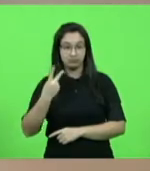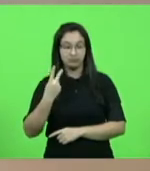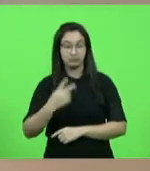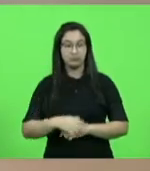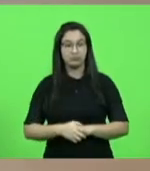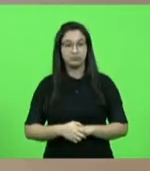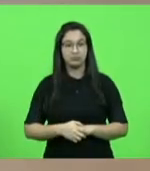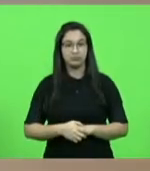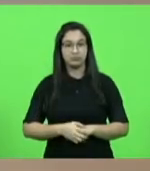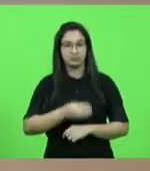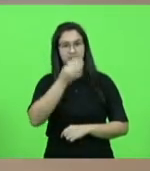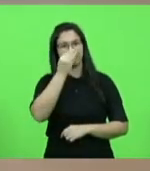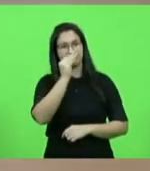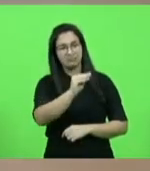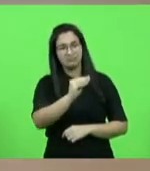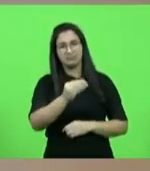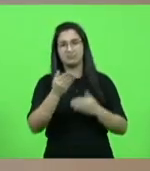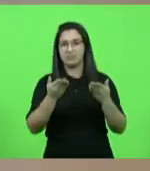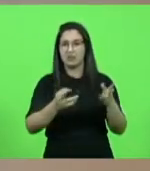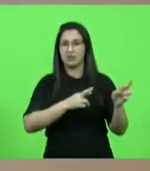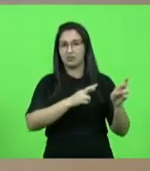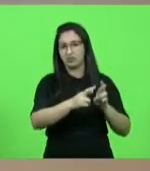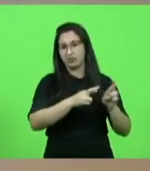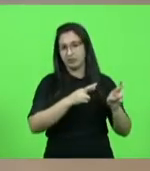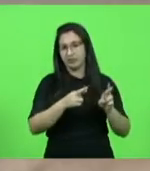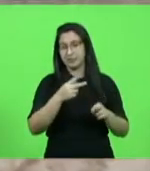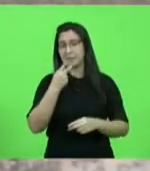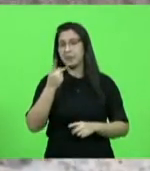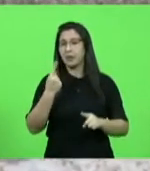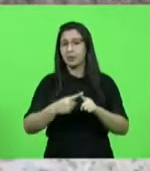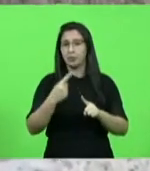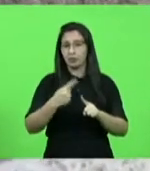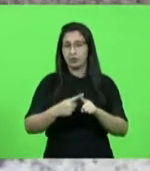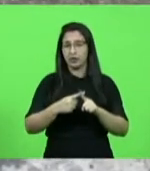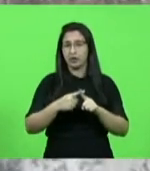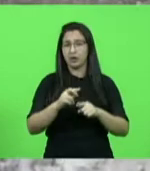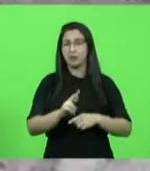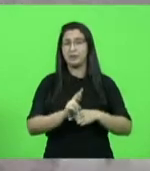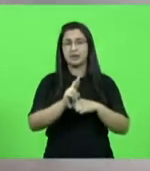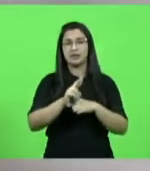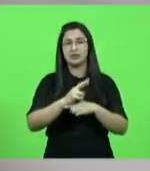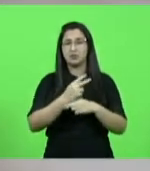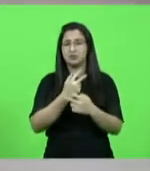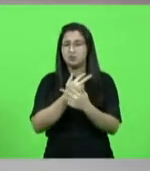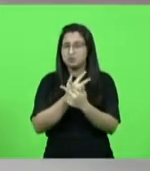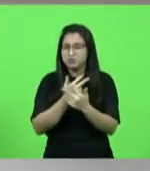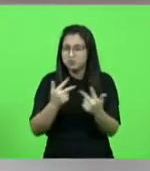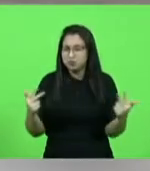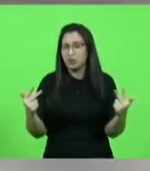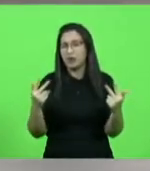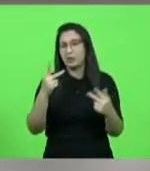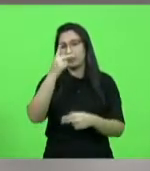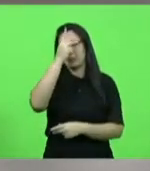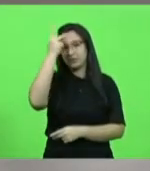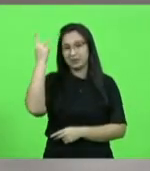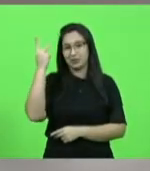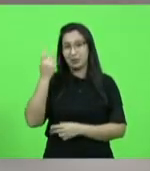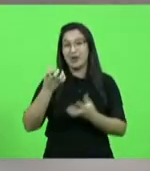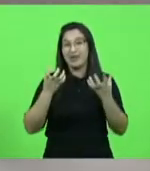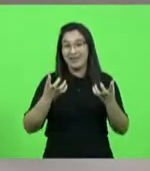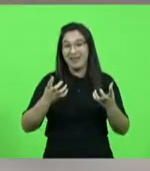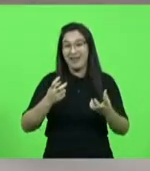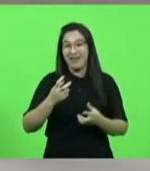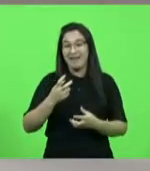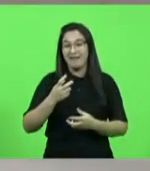que está acontecendo. E eu falo aqui em nome de milhares de pessoas que gostariam de se pronunciar e